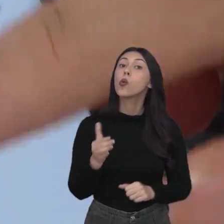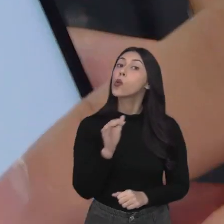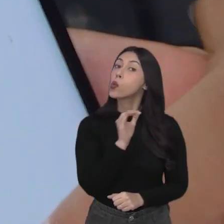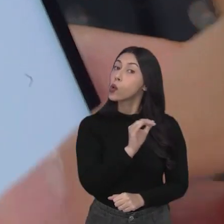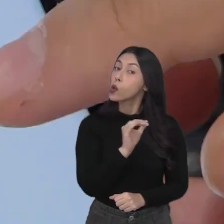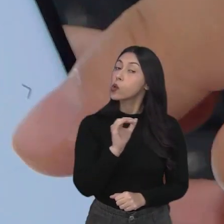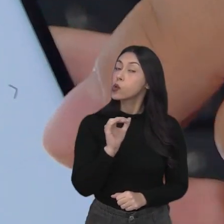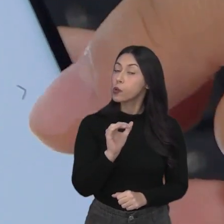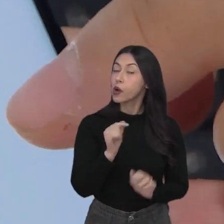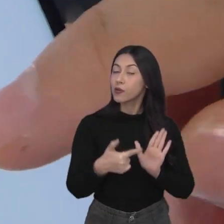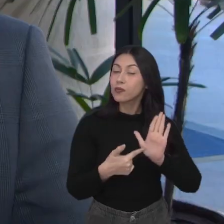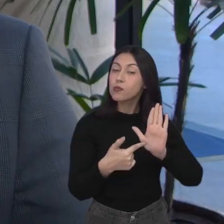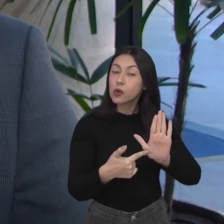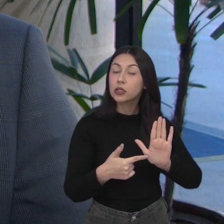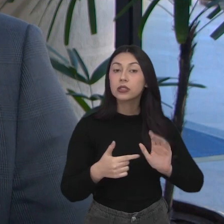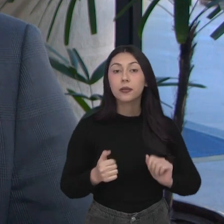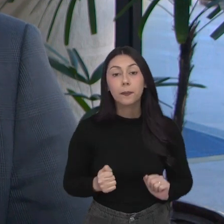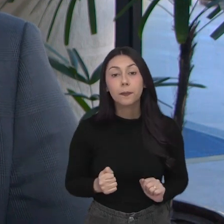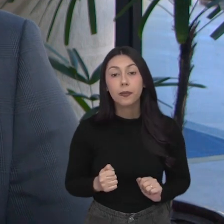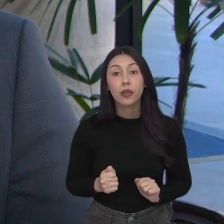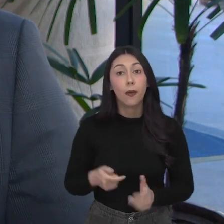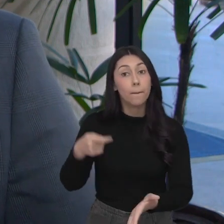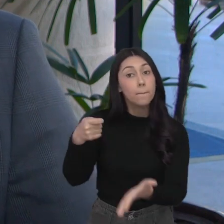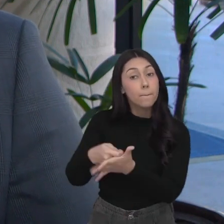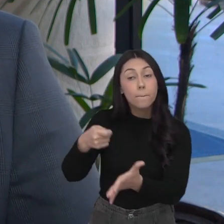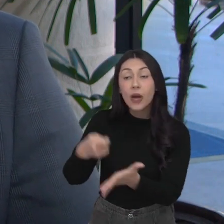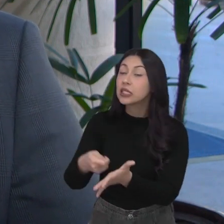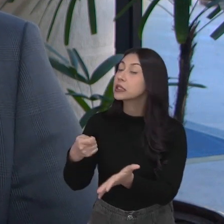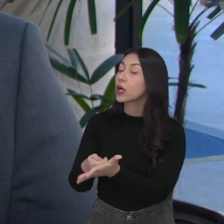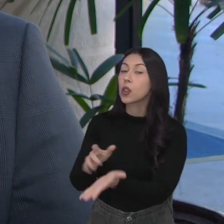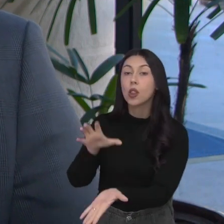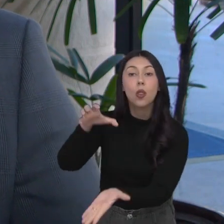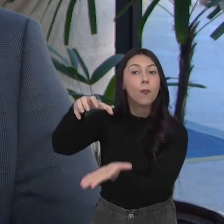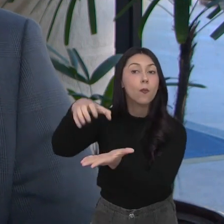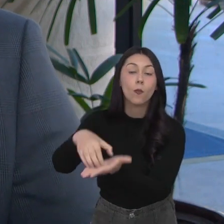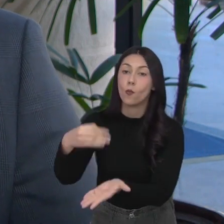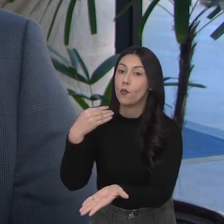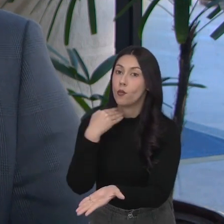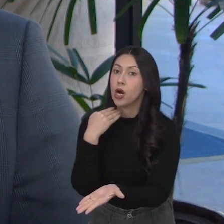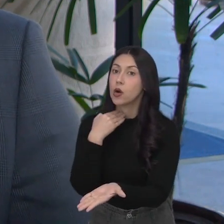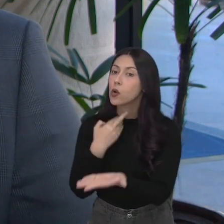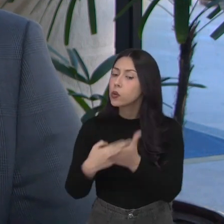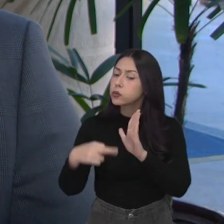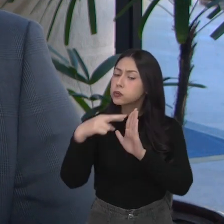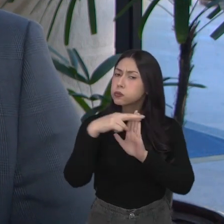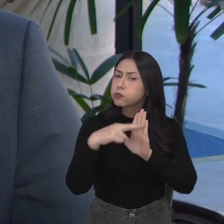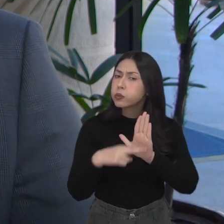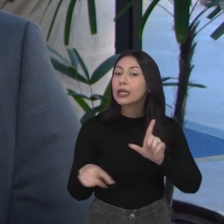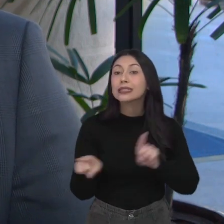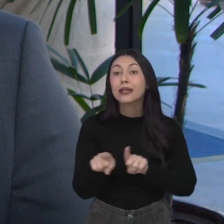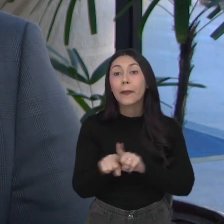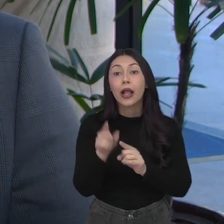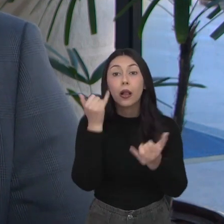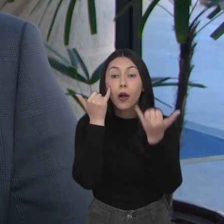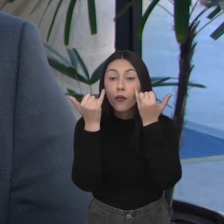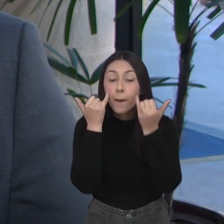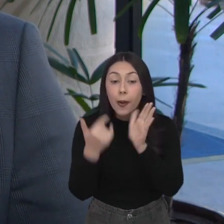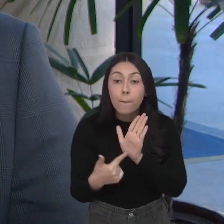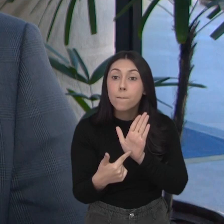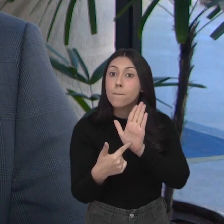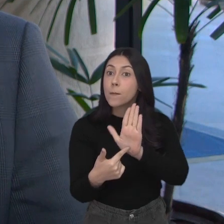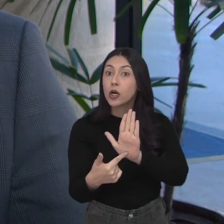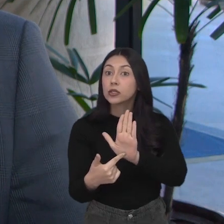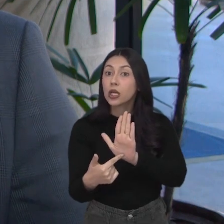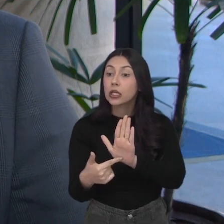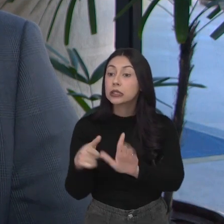de Defesa do Consumidor. É uma obrigação da instituição financeira de regulamentar e informar previamente